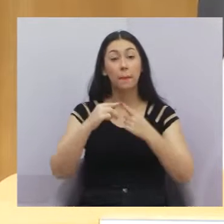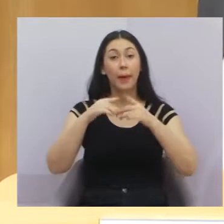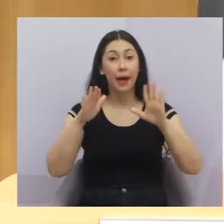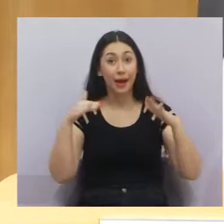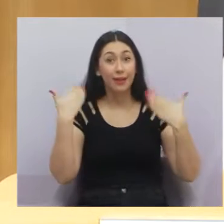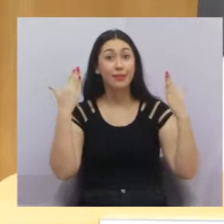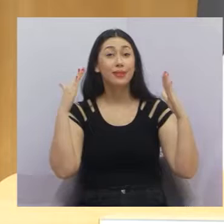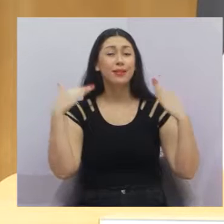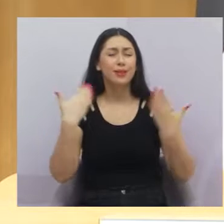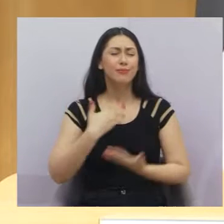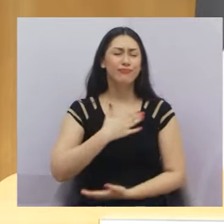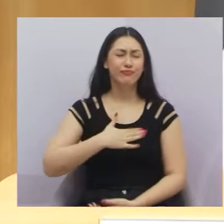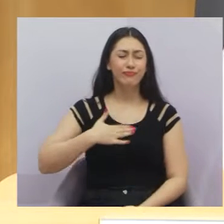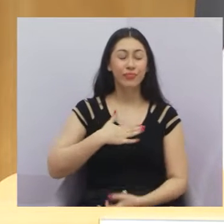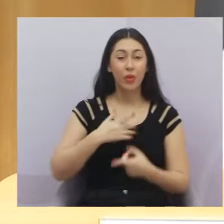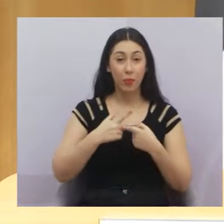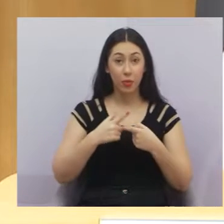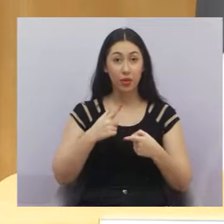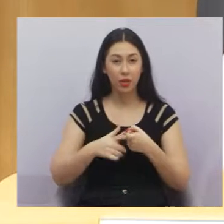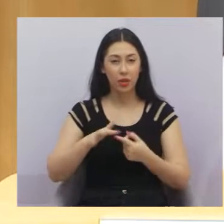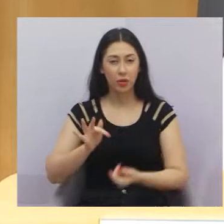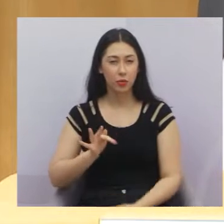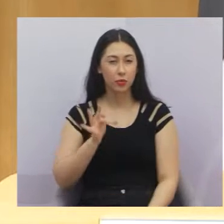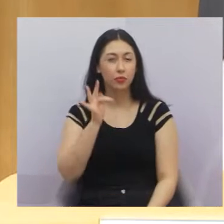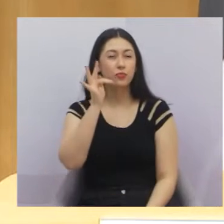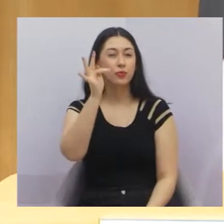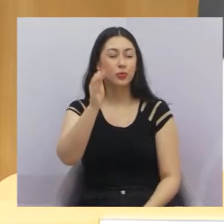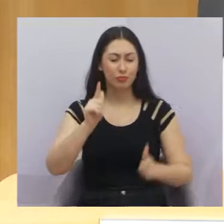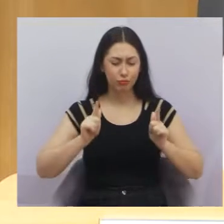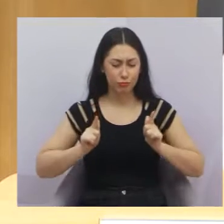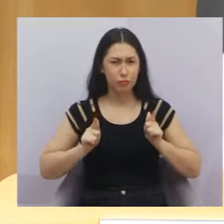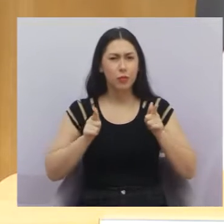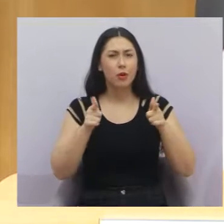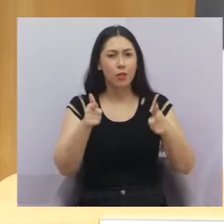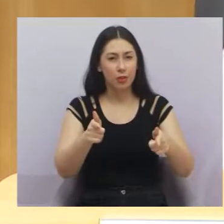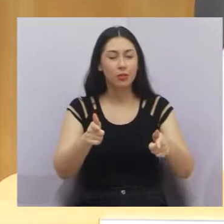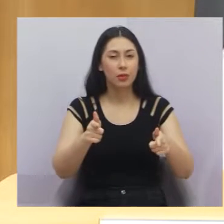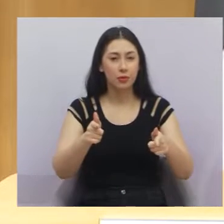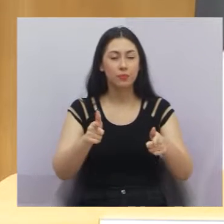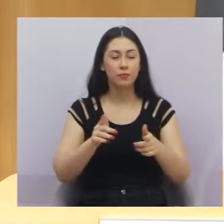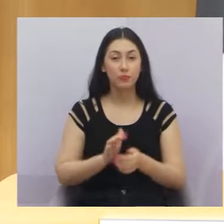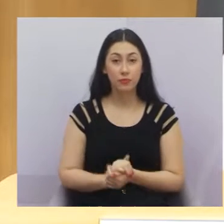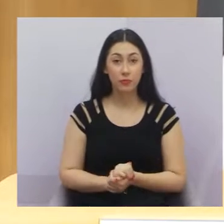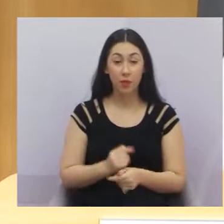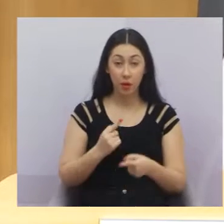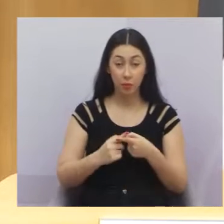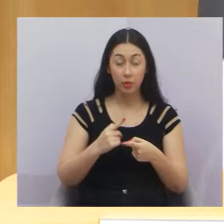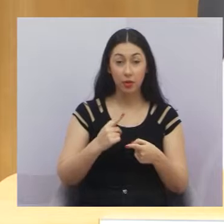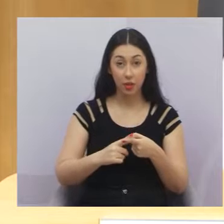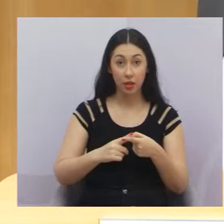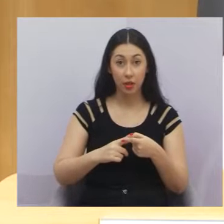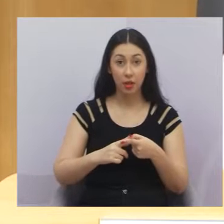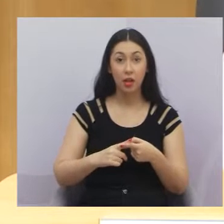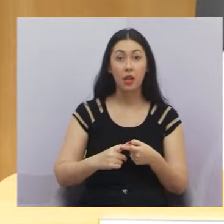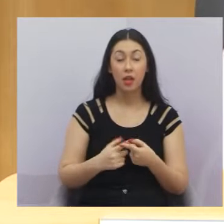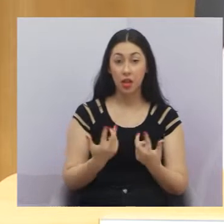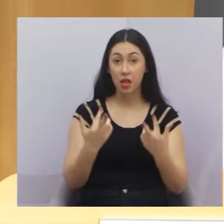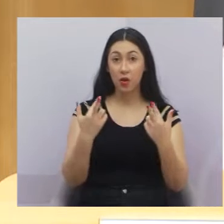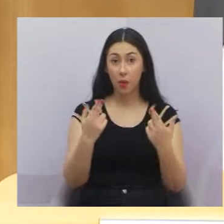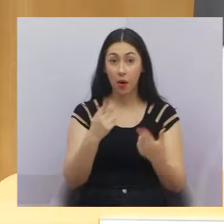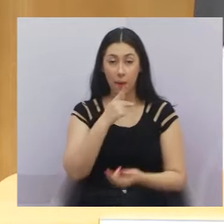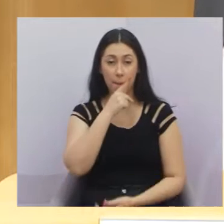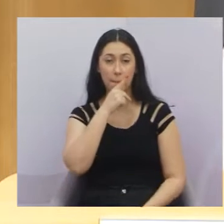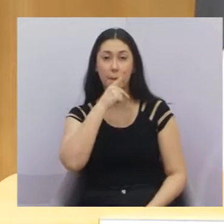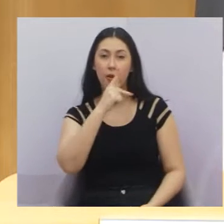e regozijai-vos, porque será grande a vossa recompensa nos céus. Pois foi assim que perseguiram os profetas